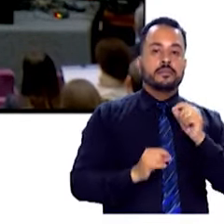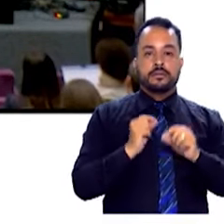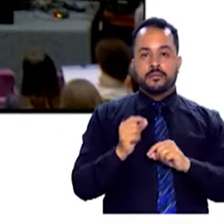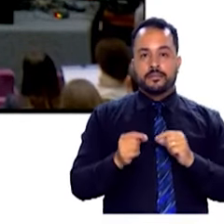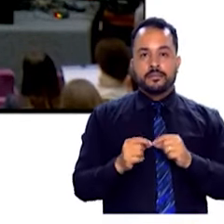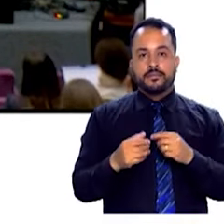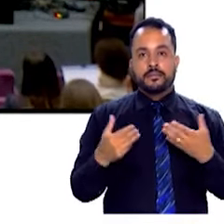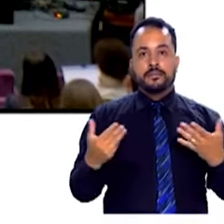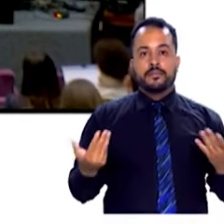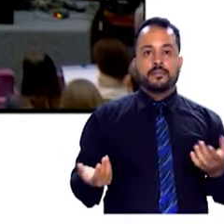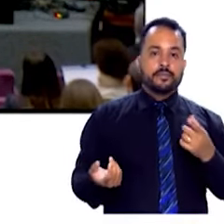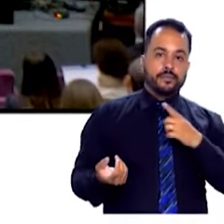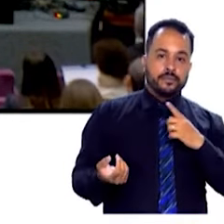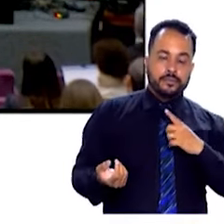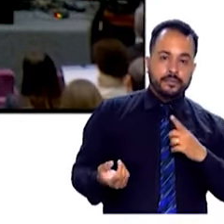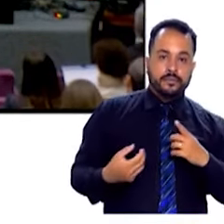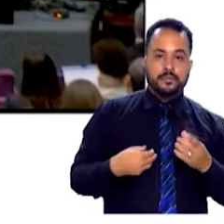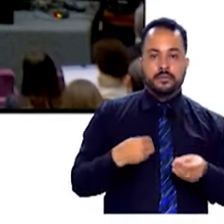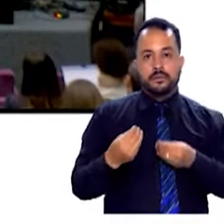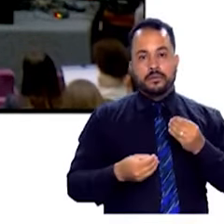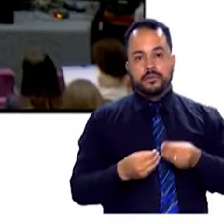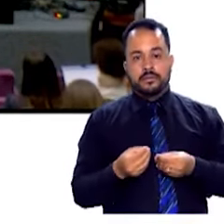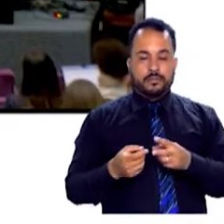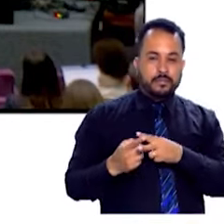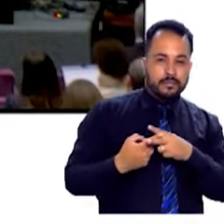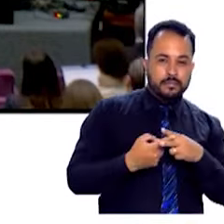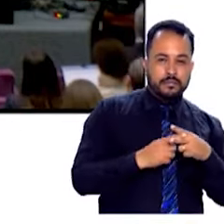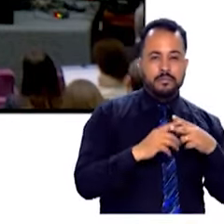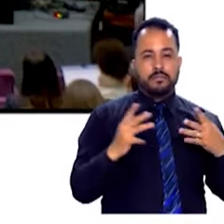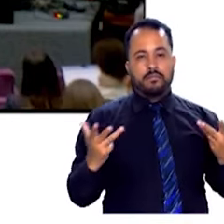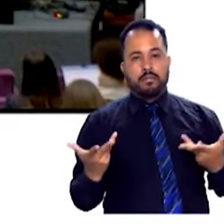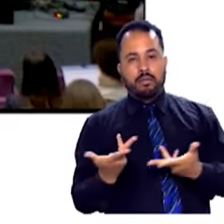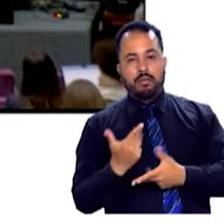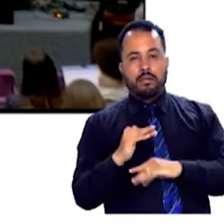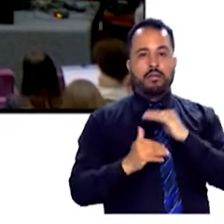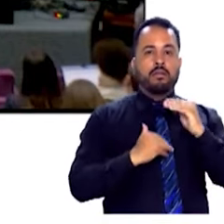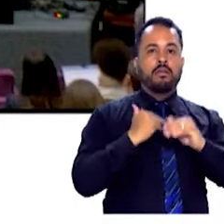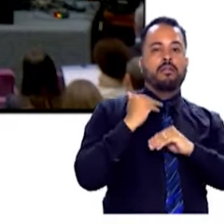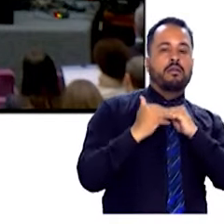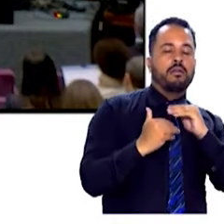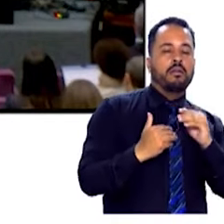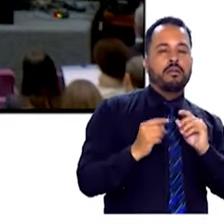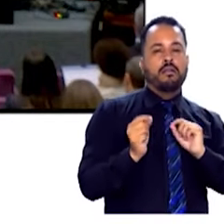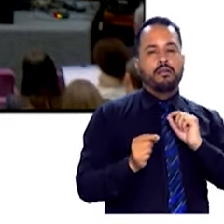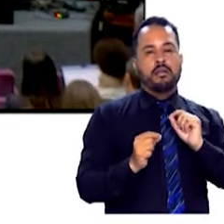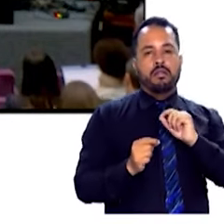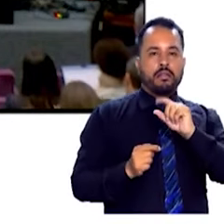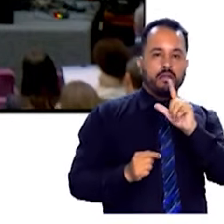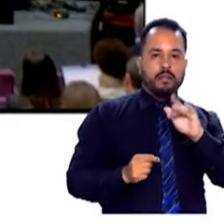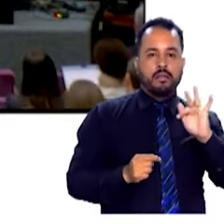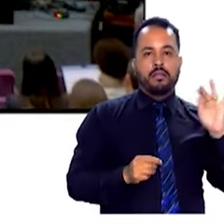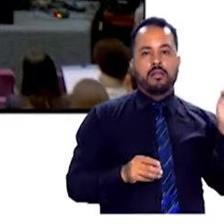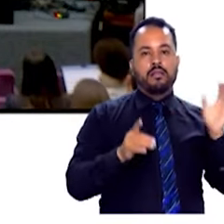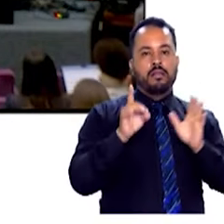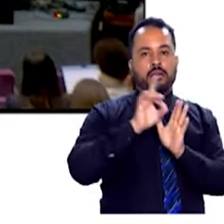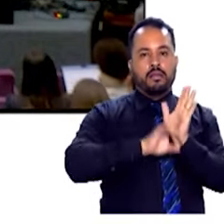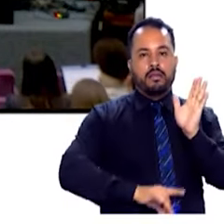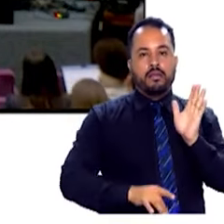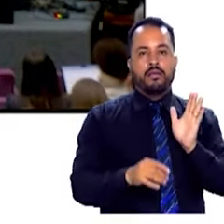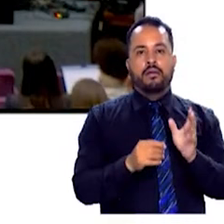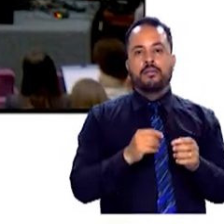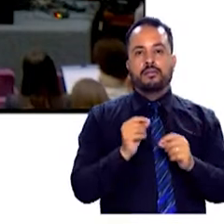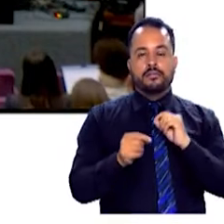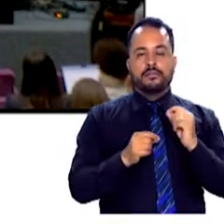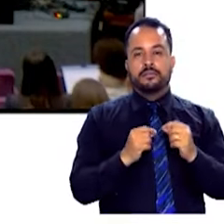Lordes que ainda existe foi se especializando e alguns dos Lords passaram a ser Law Lords os Lords do direito e esses efetivamente